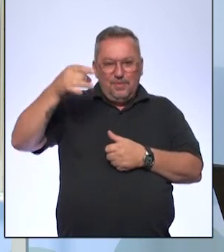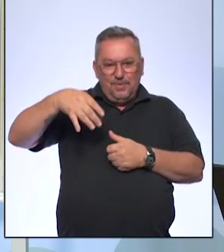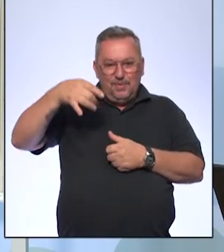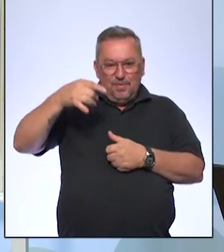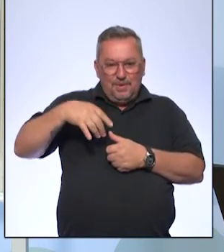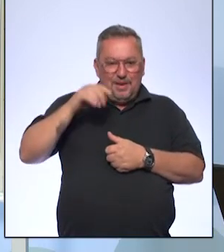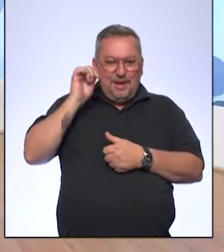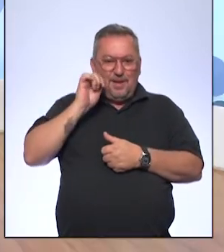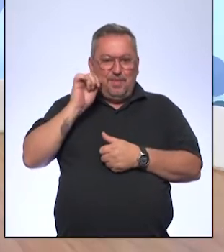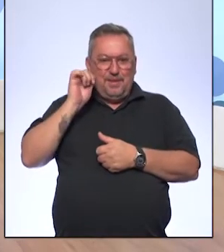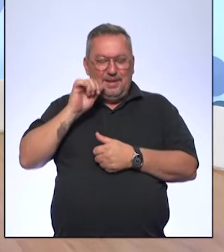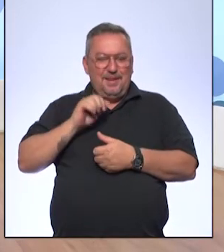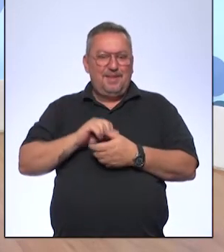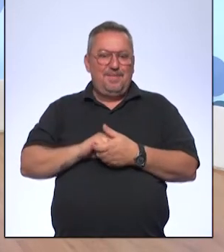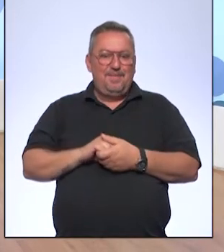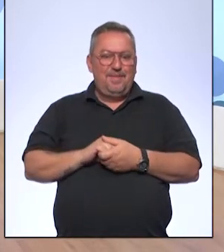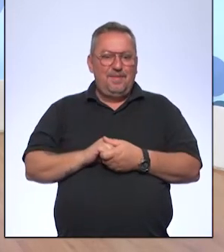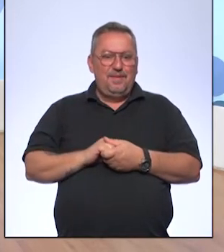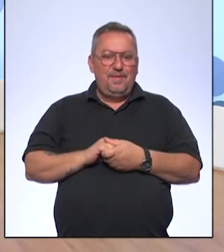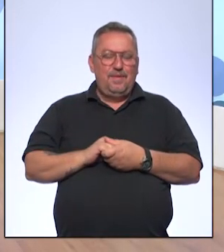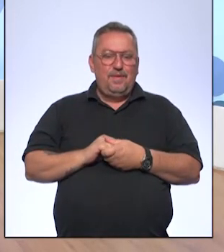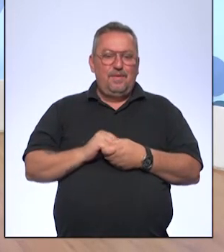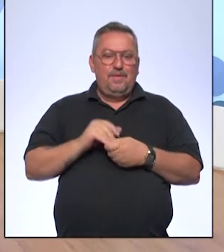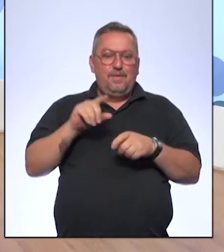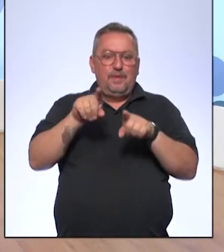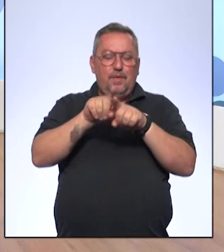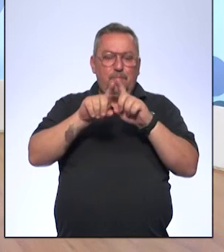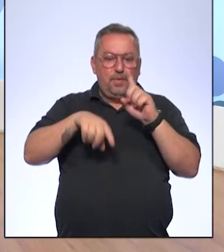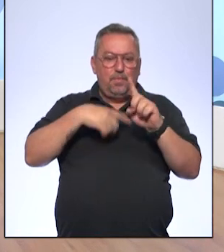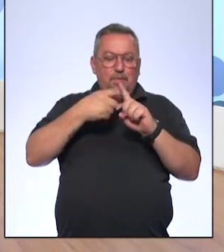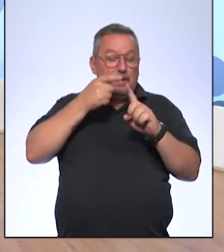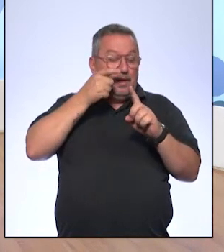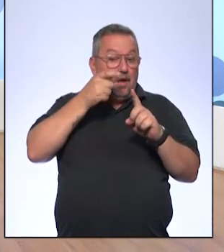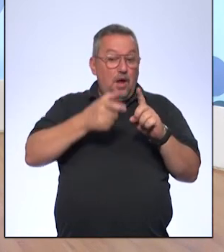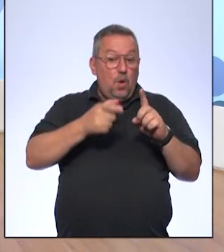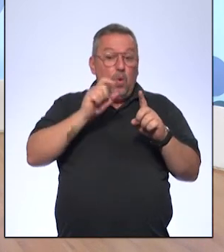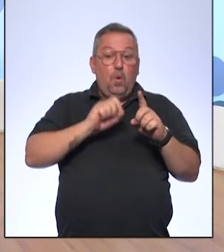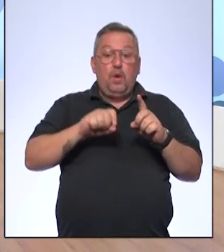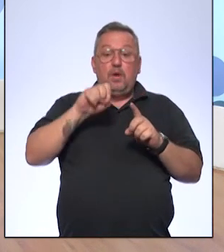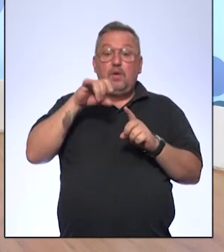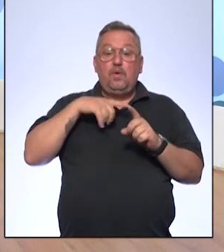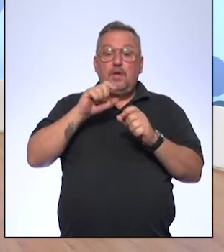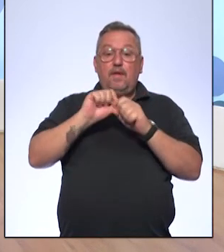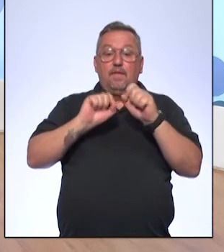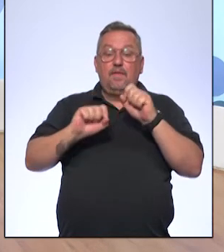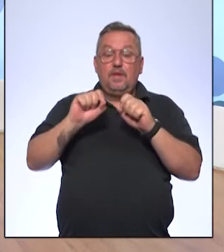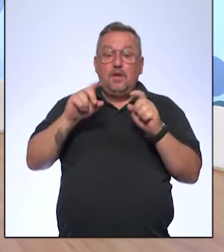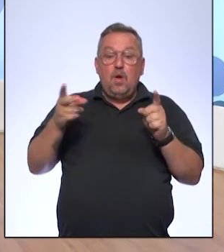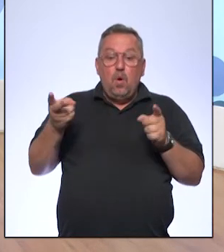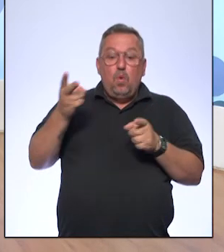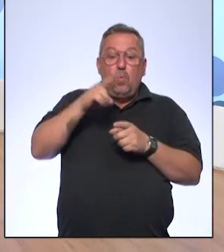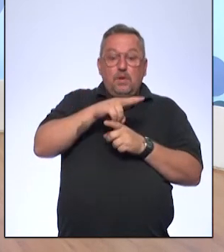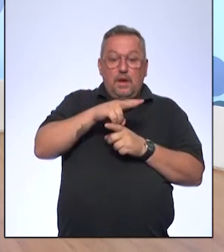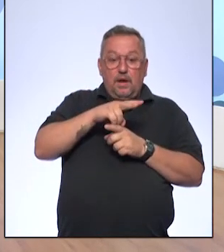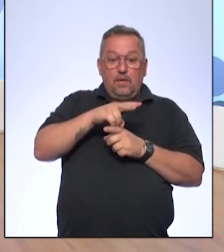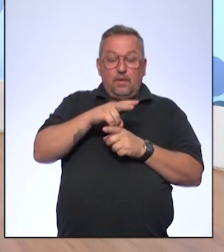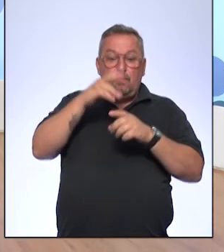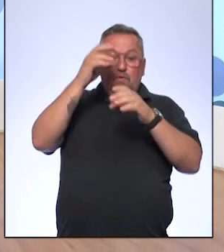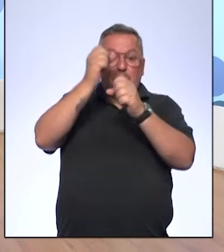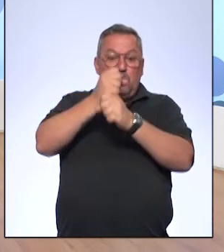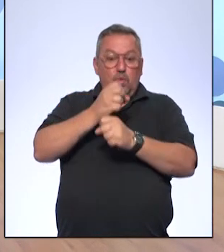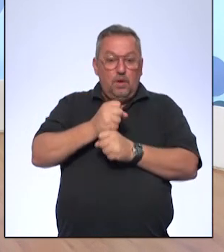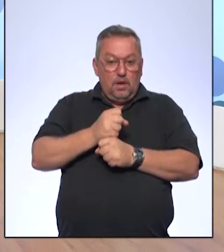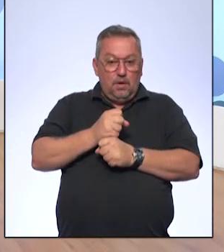as meninas, né? Exatamente. E a parte interessante disso é que, se eu quisesse fazer ao contrário, ao invés de